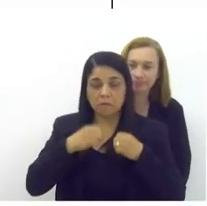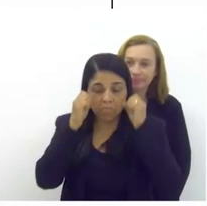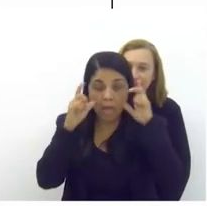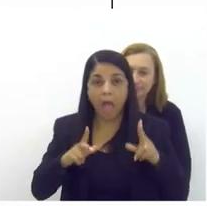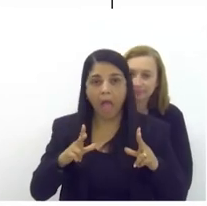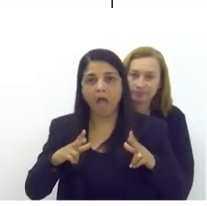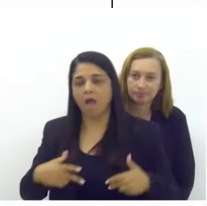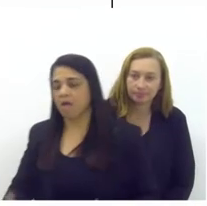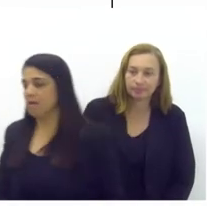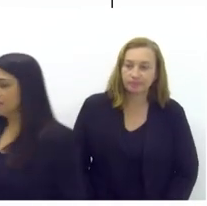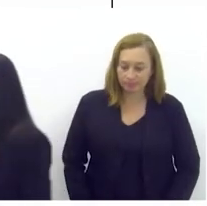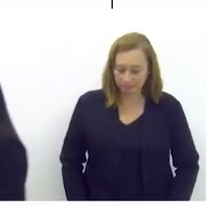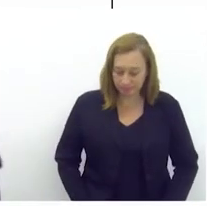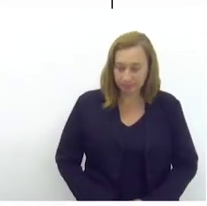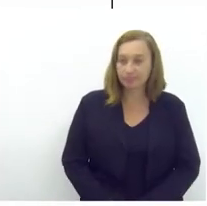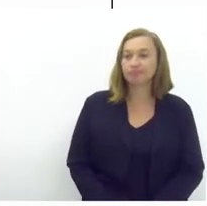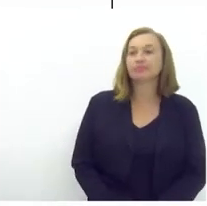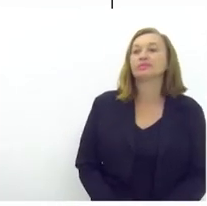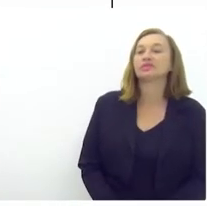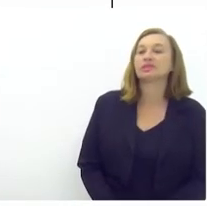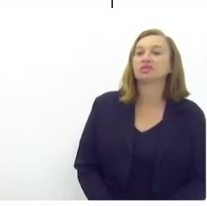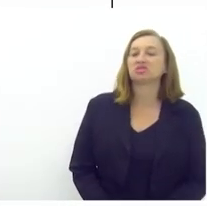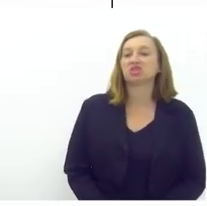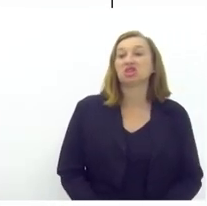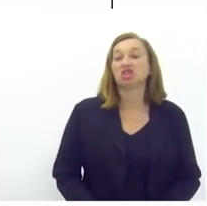e mal estar